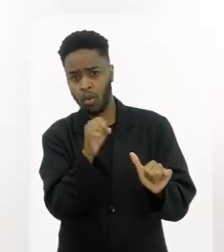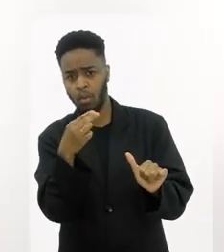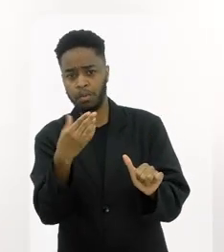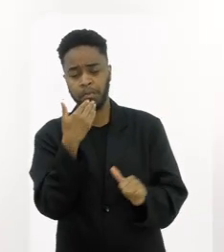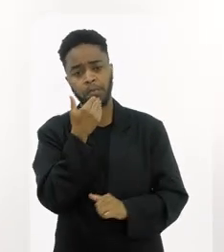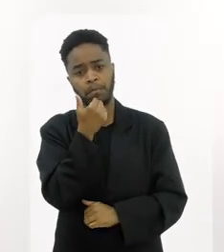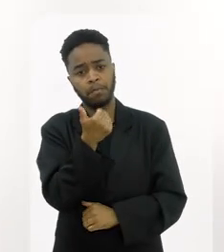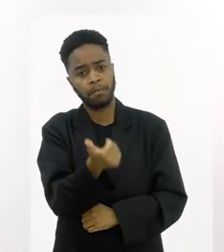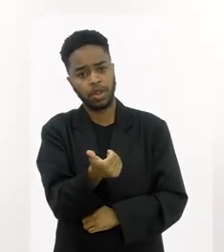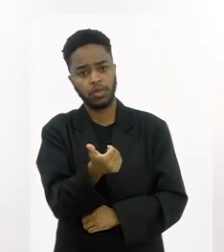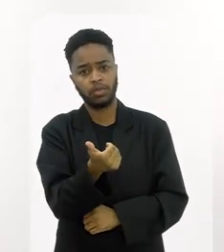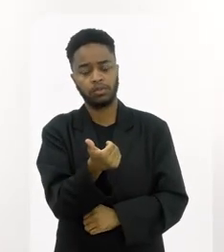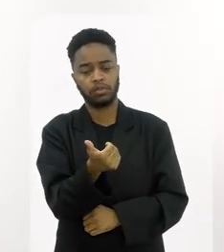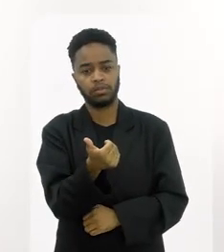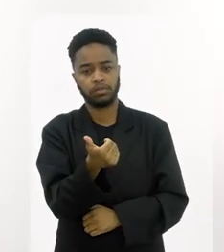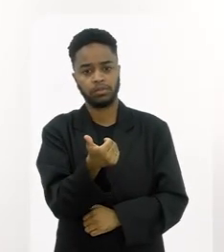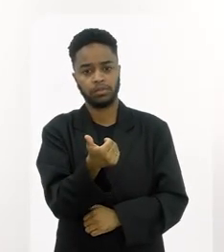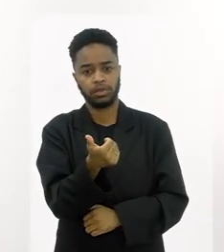mudou ou melhorou